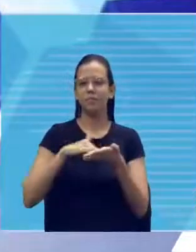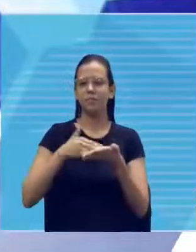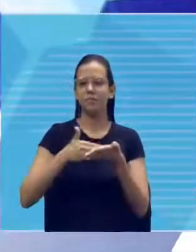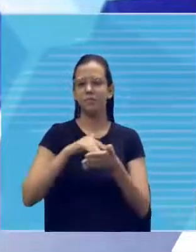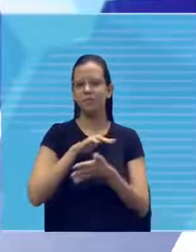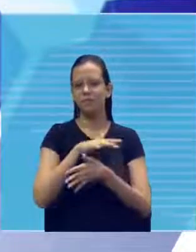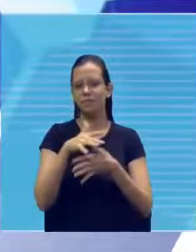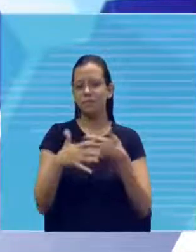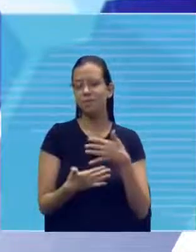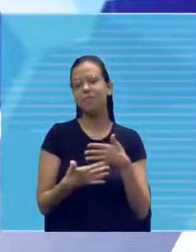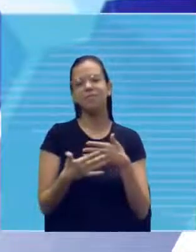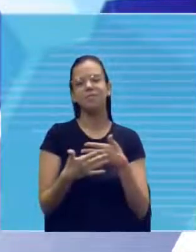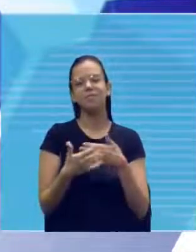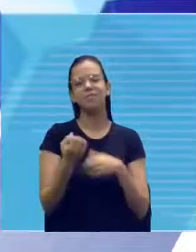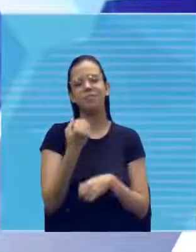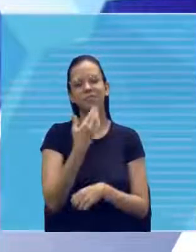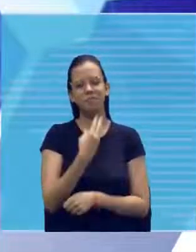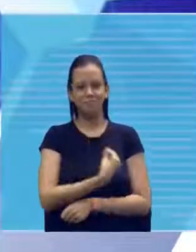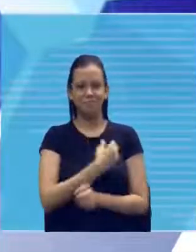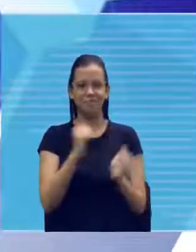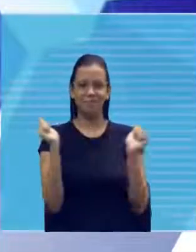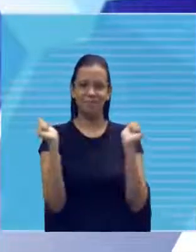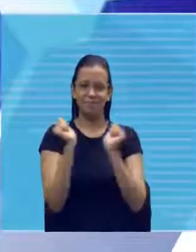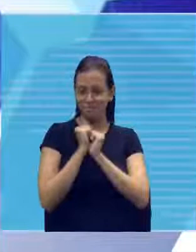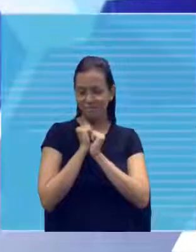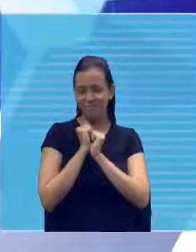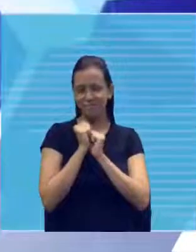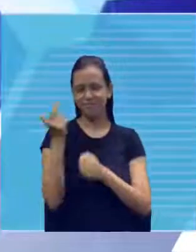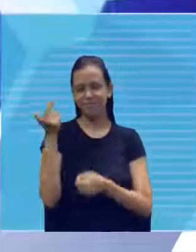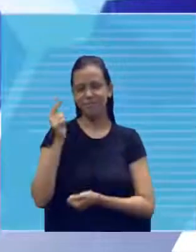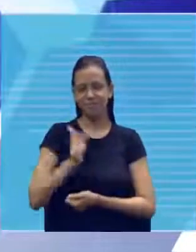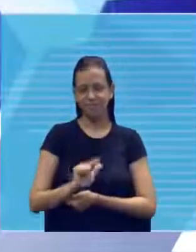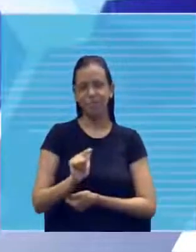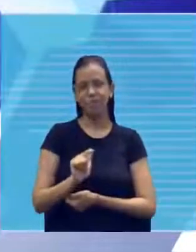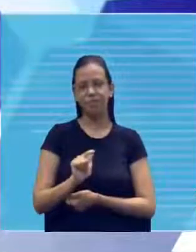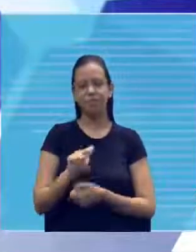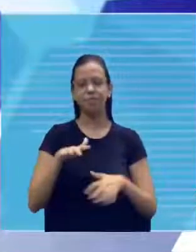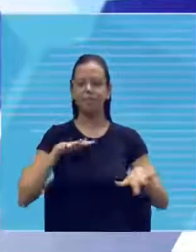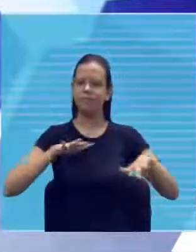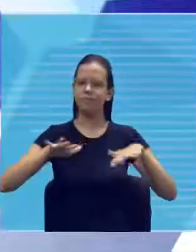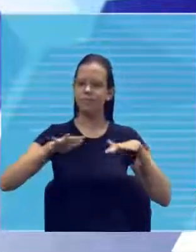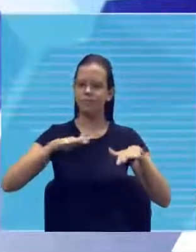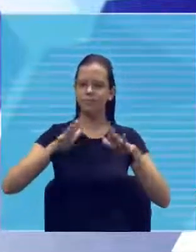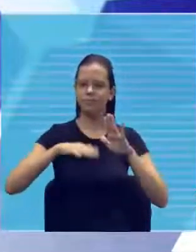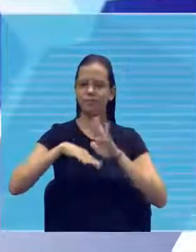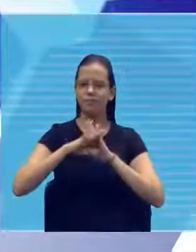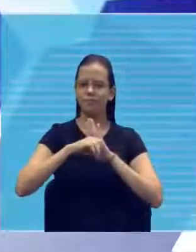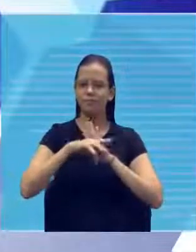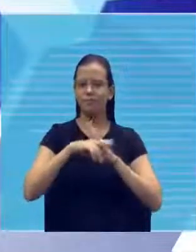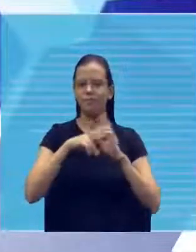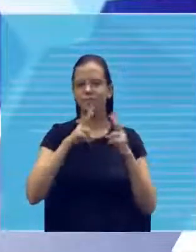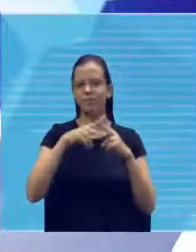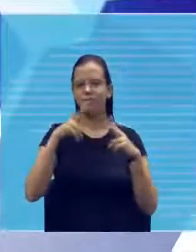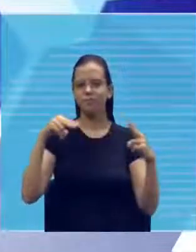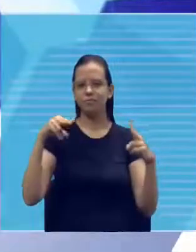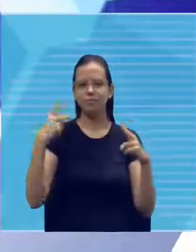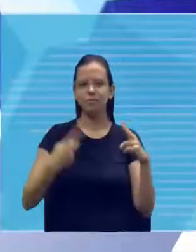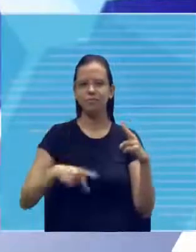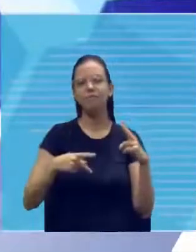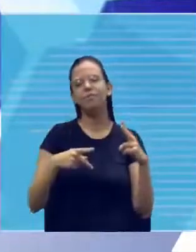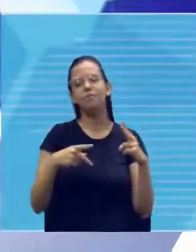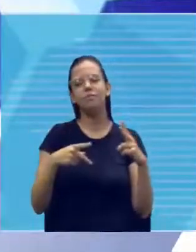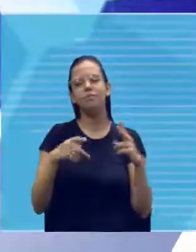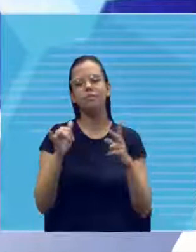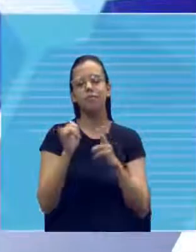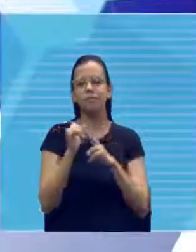Libras. Que bom estarmos juntos, galerinha. Mais uma vez, movimentando essas ondas digitais aqui do canal Educação. Como eu disse